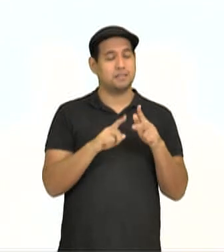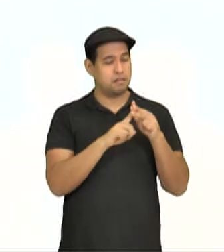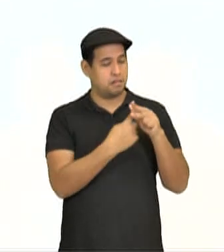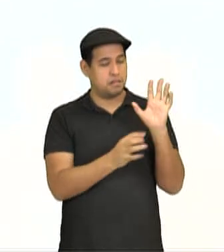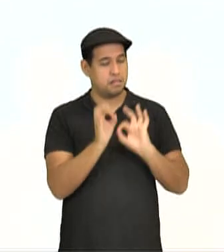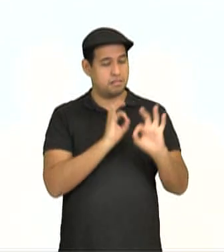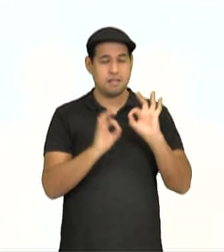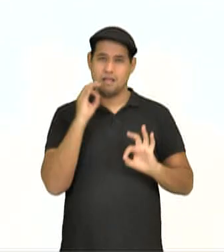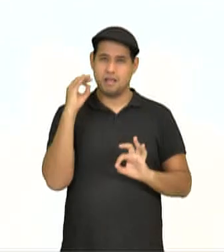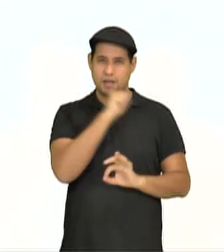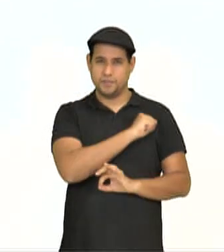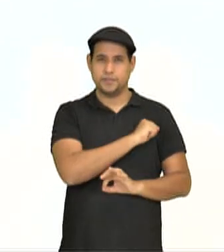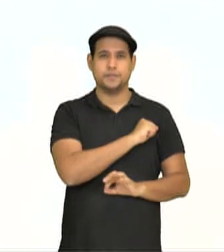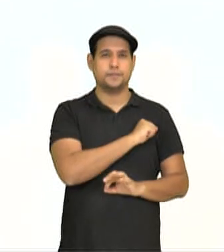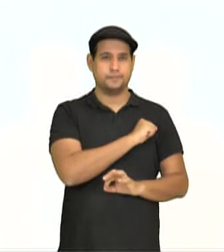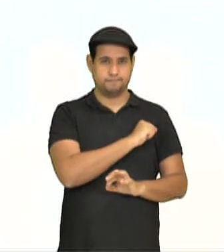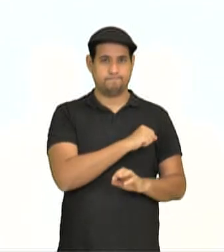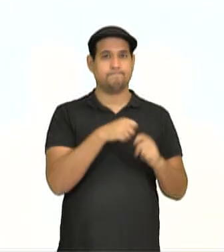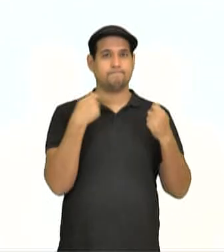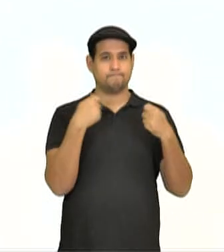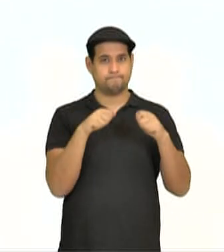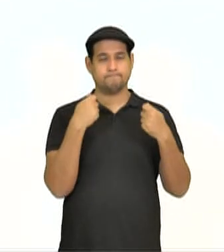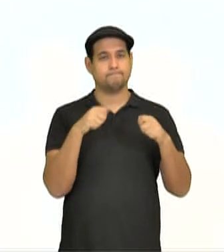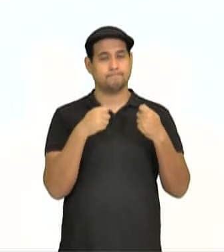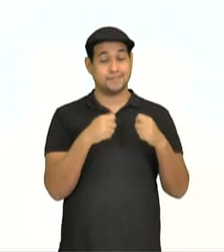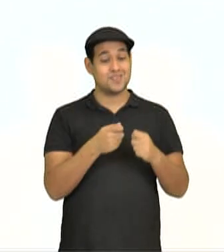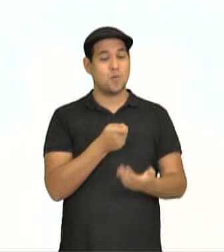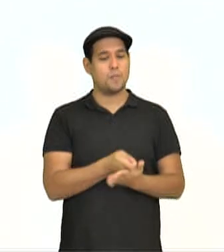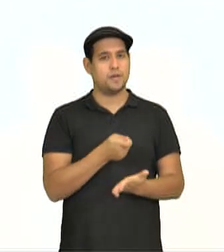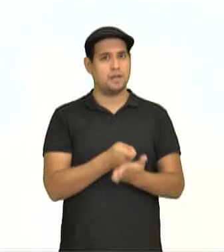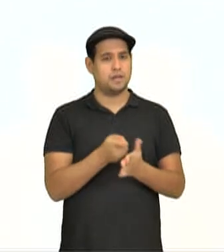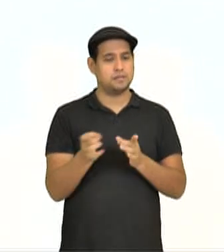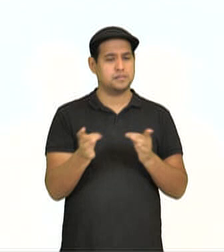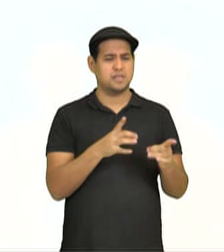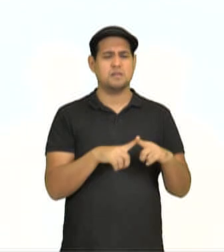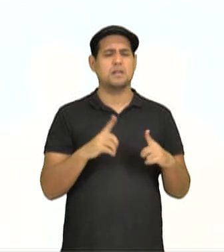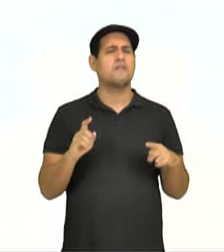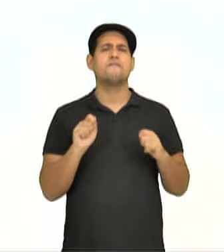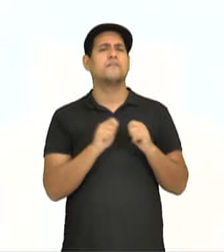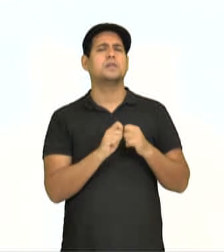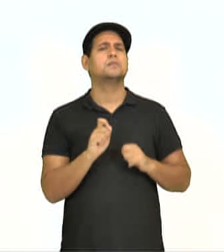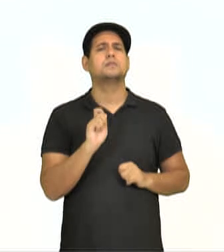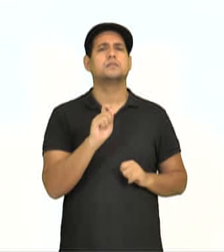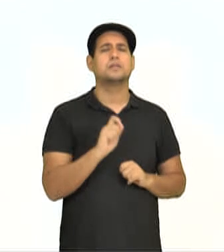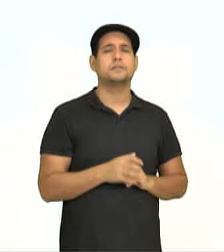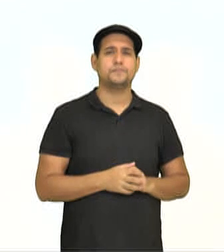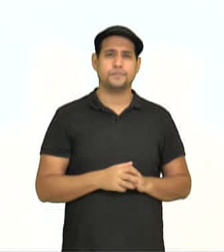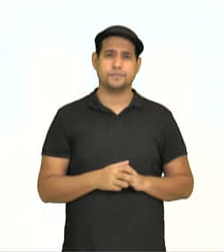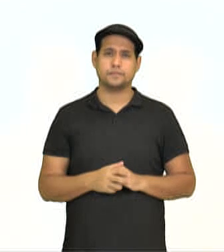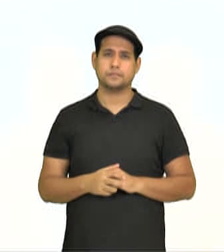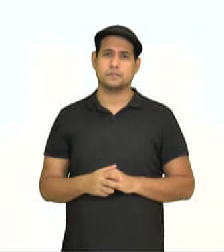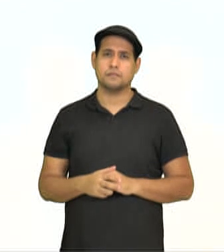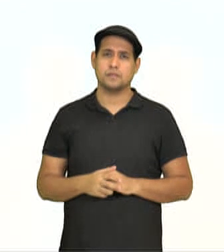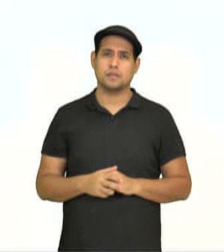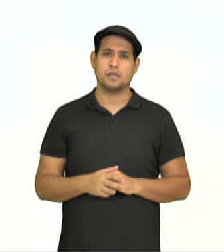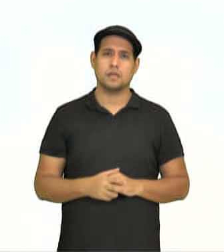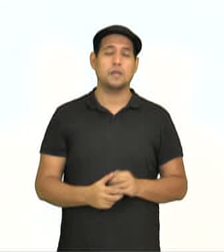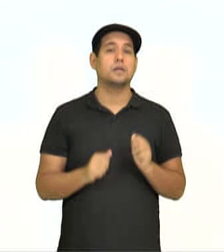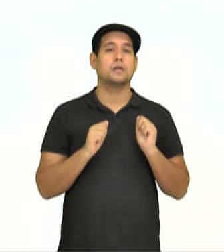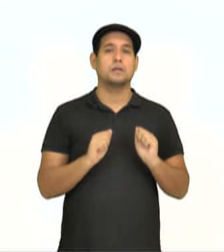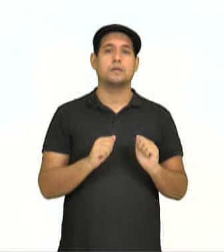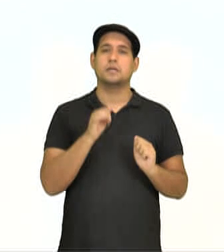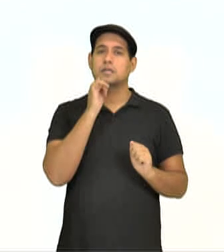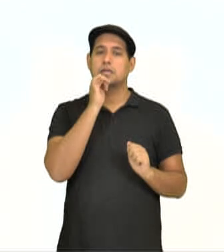solucionado imediatamente. Ele tem que sair do xeque, ele é obrigado. O que ele pode fazer? Olha só, ele pode,